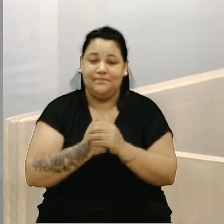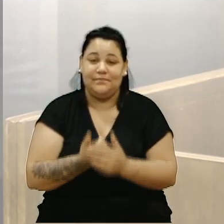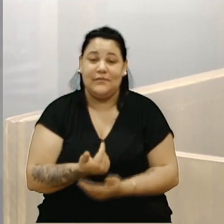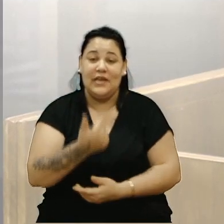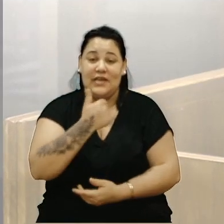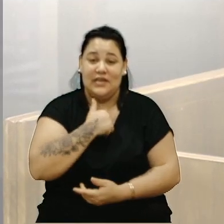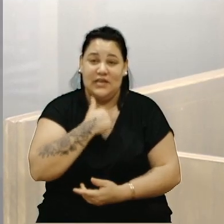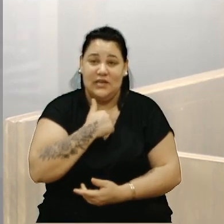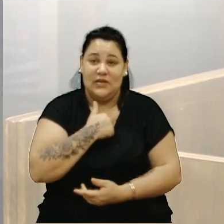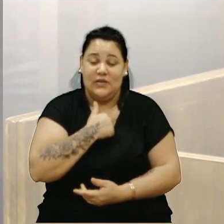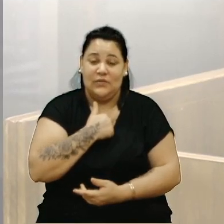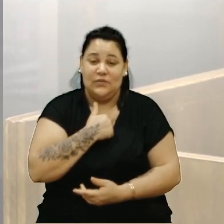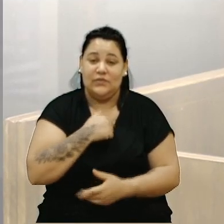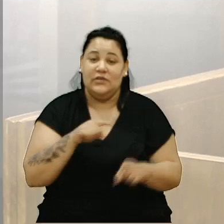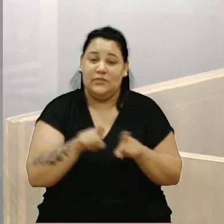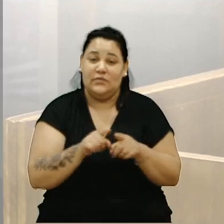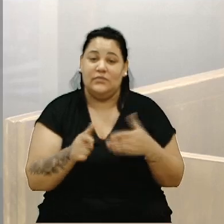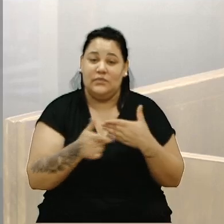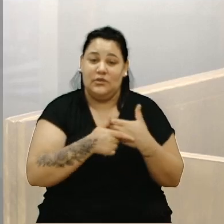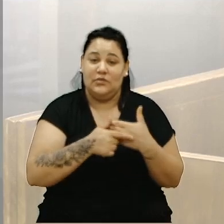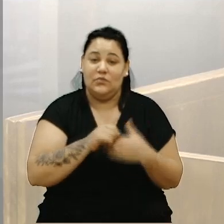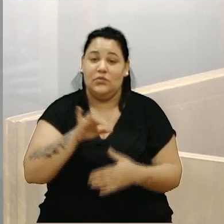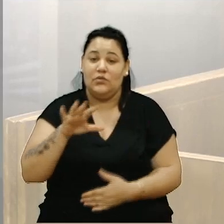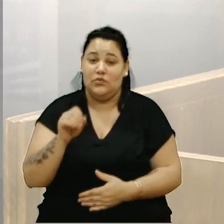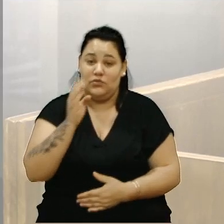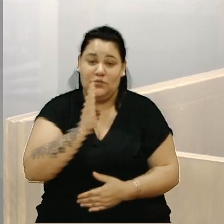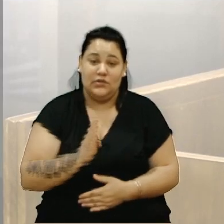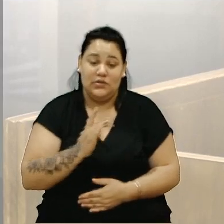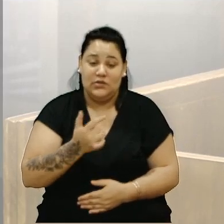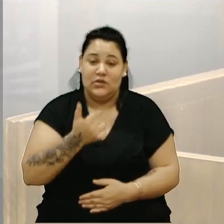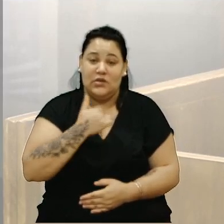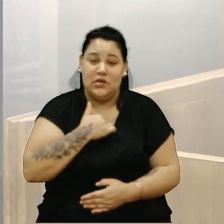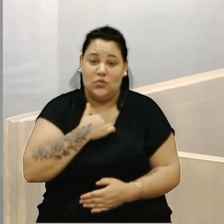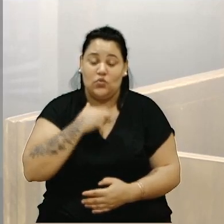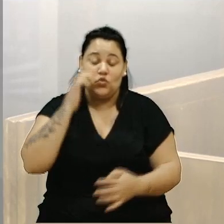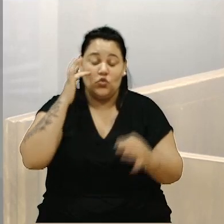como milhões de brasileiros, sonho